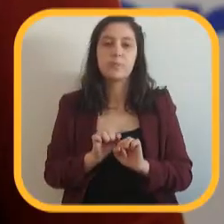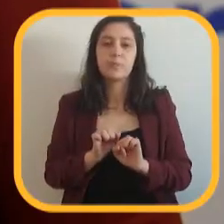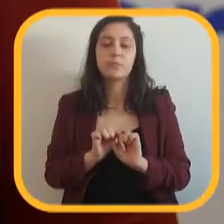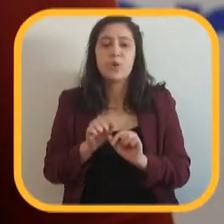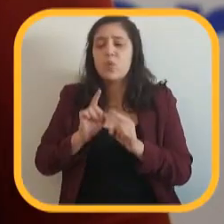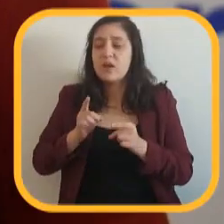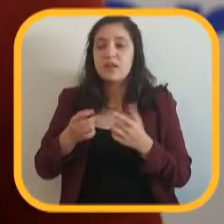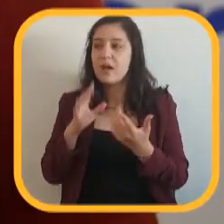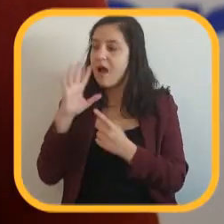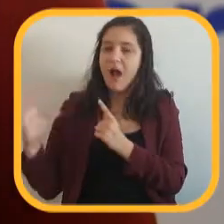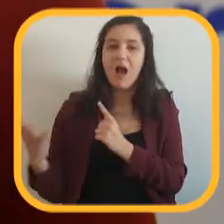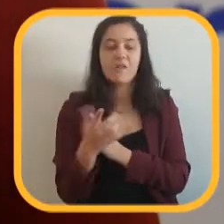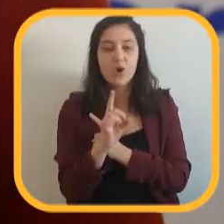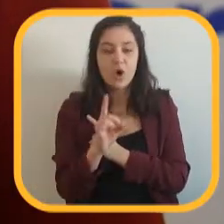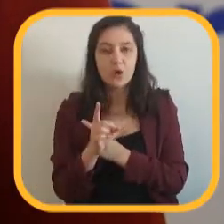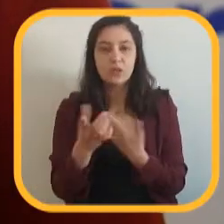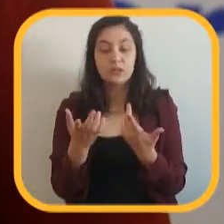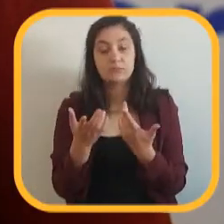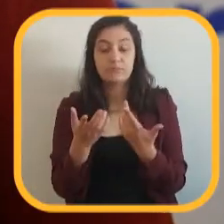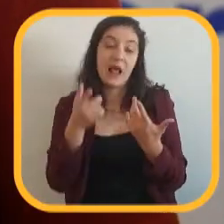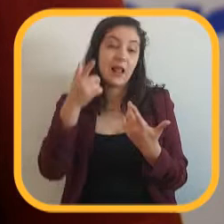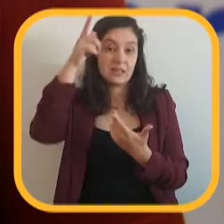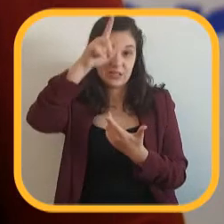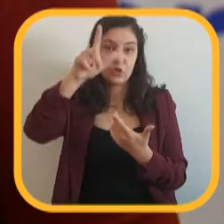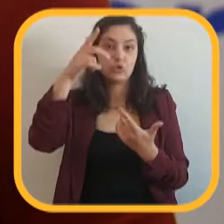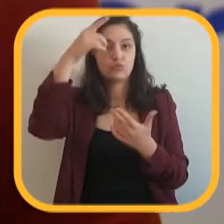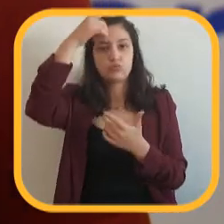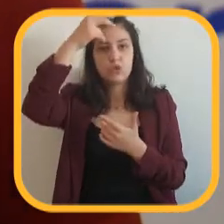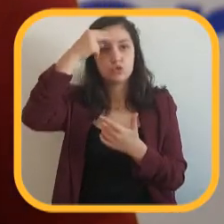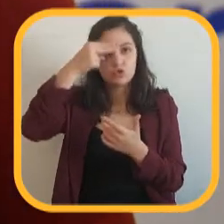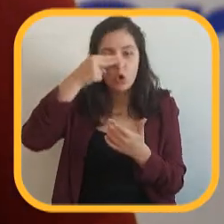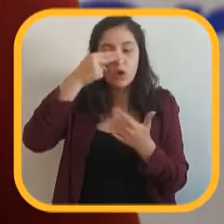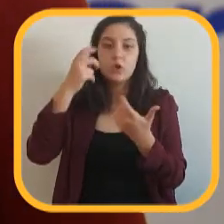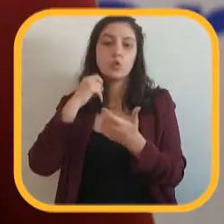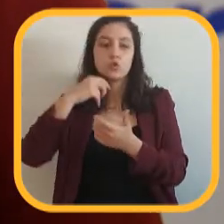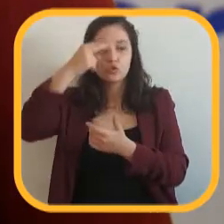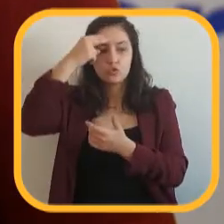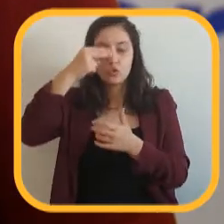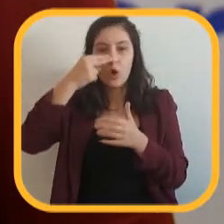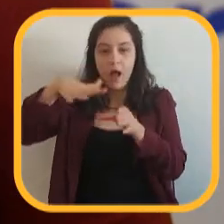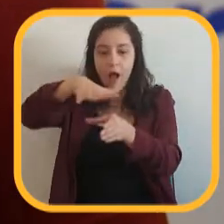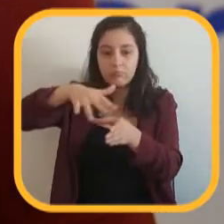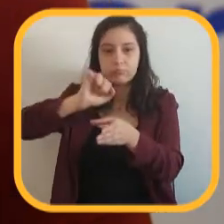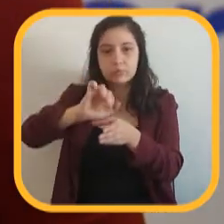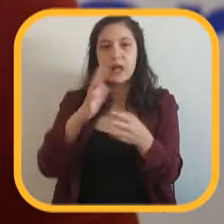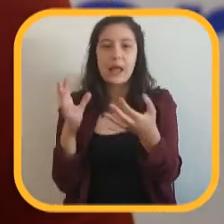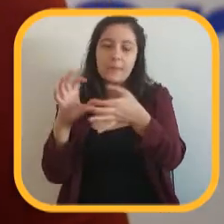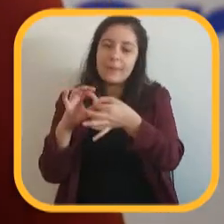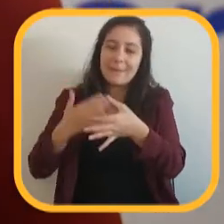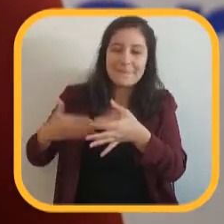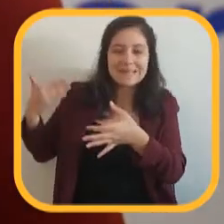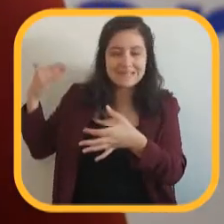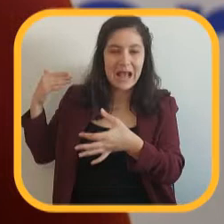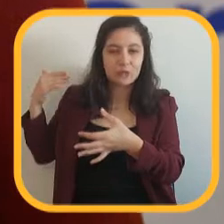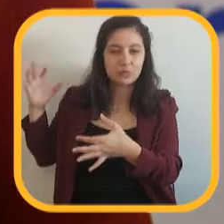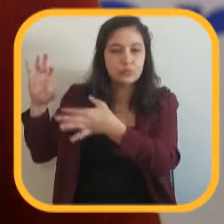curriculares, àquilo que é o que está à nossa volta. E apesar da licenciatura em História e dos cursos em História serem eventualmente mais ligados